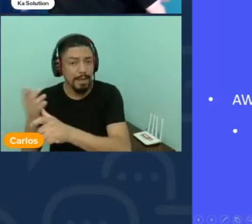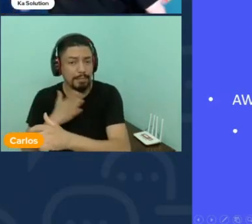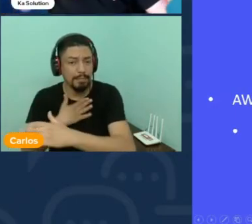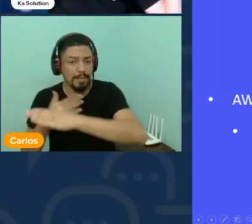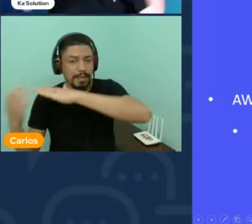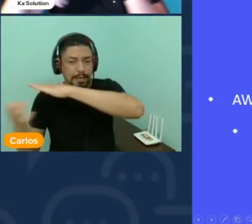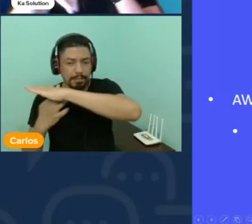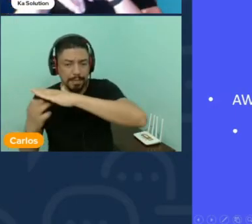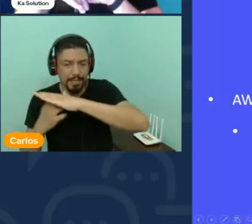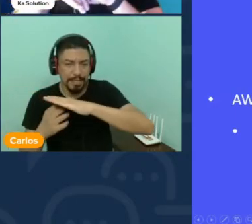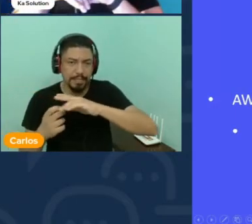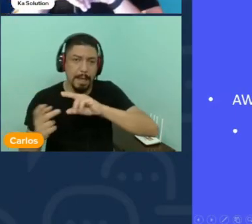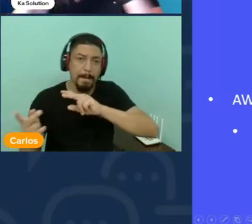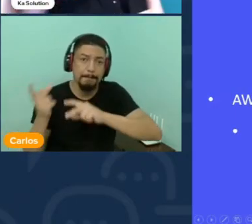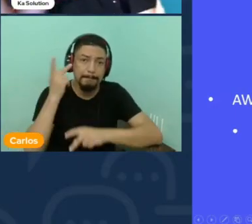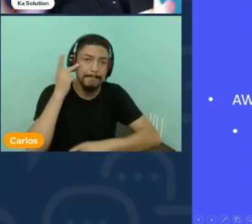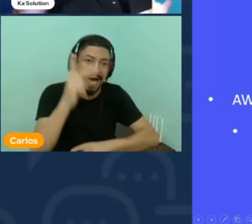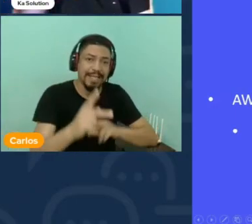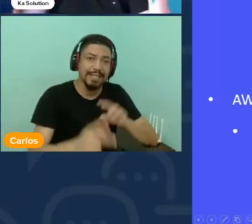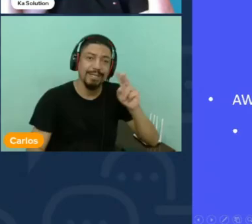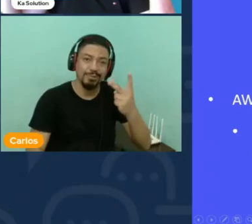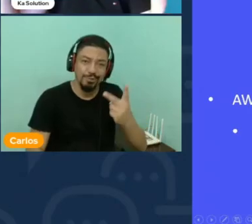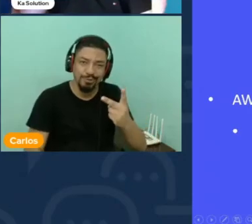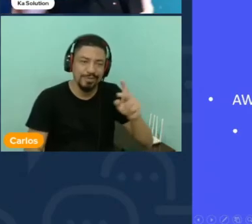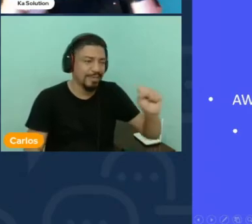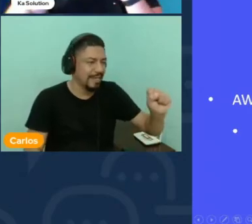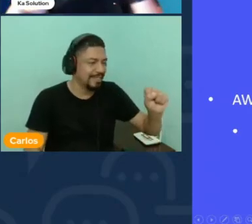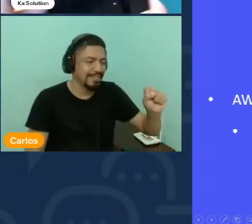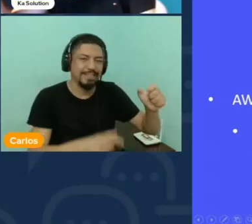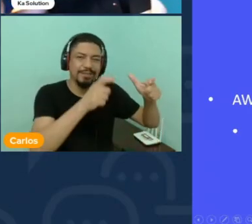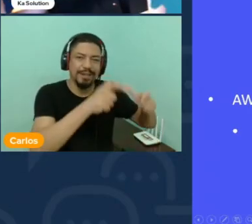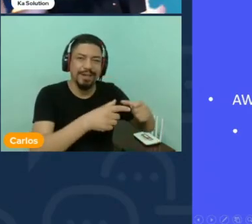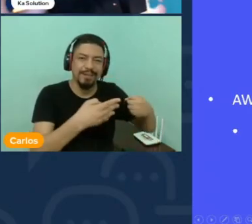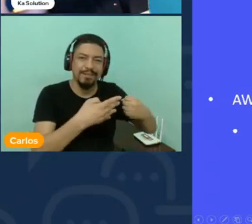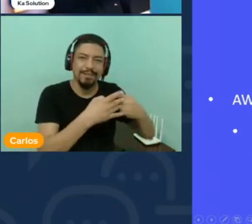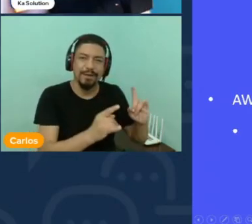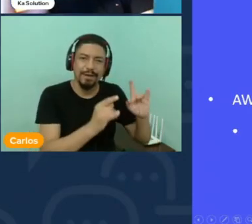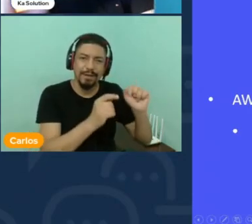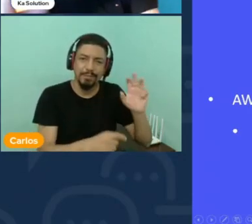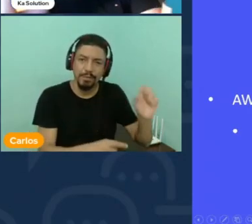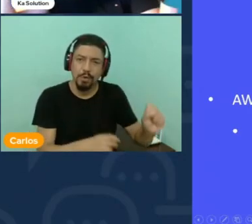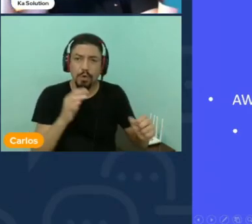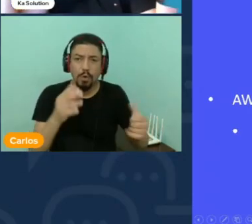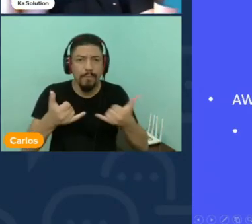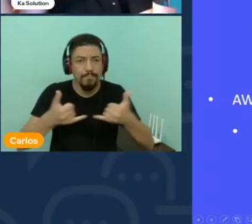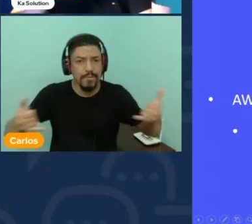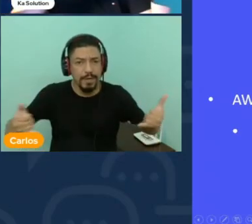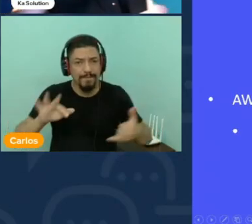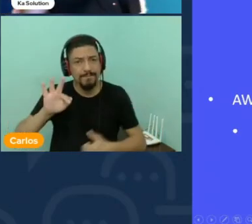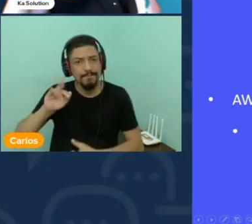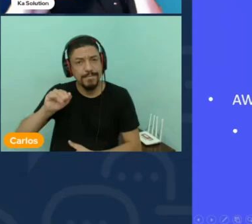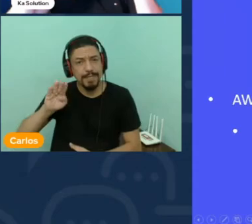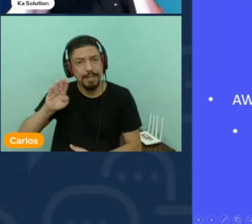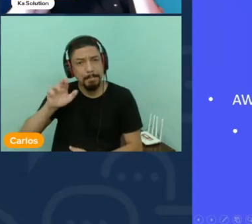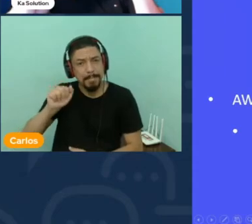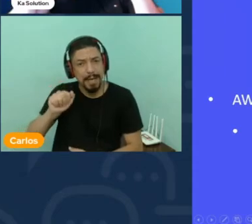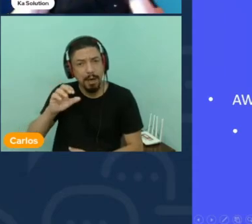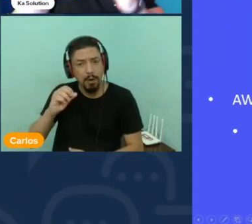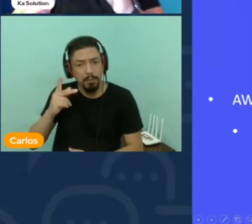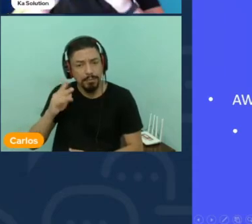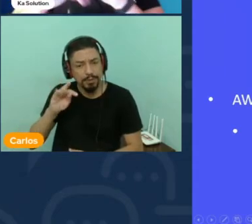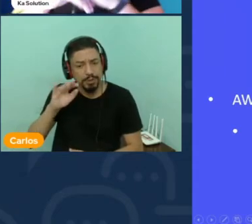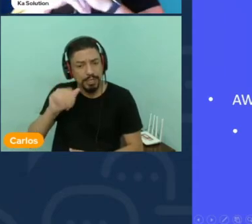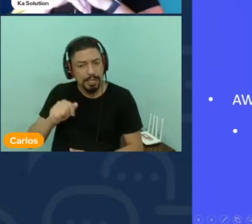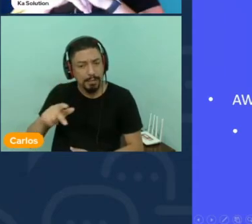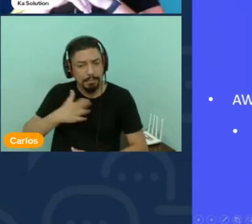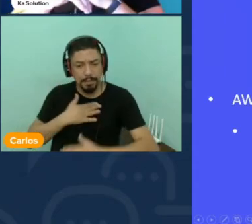2, nuvem da AWS. Ou passo uma fibra ótica entre a minha empresa e a AWS e utilizo aquele